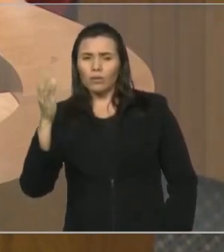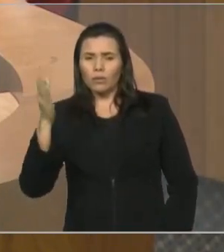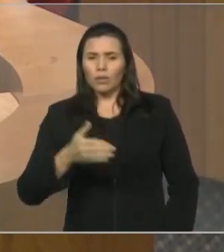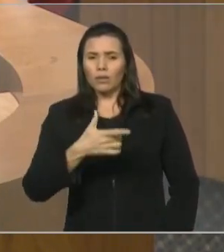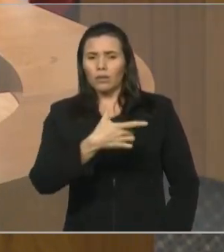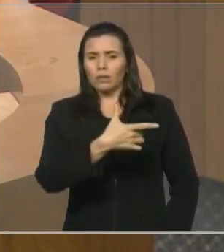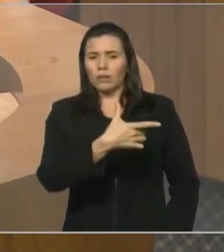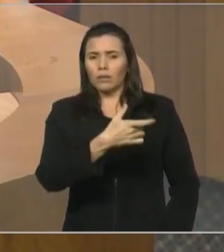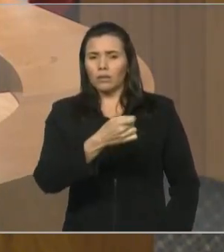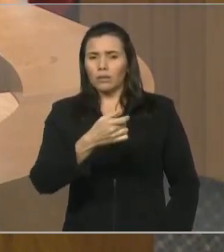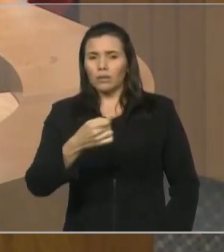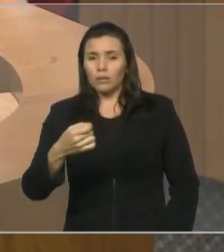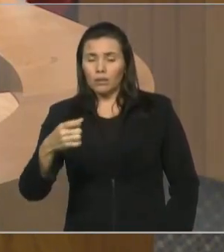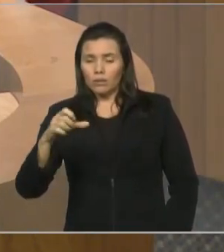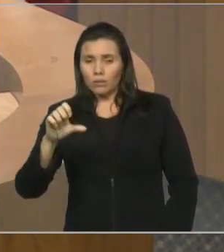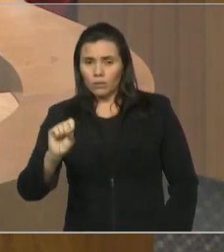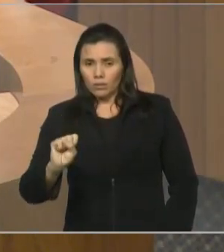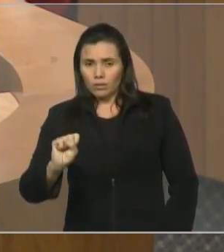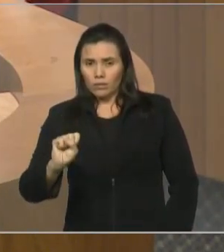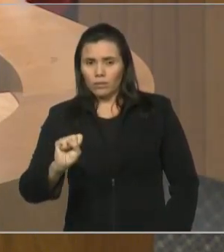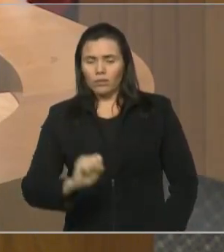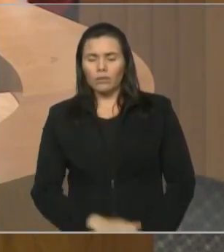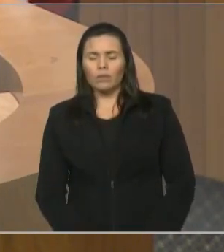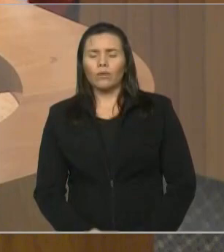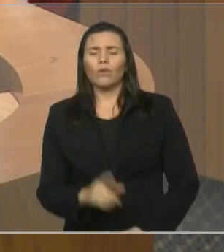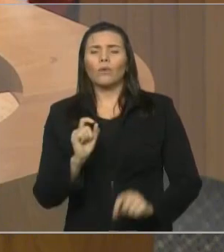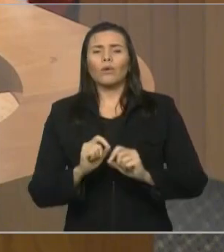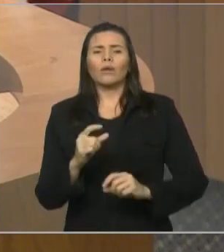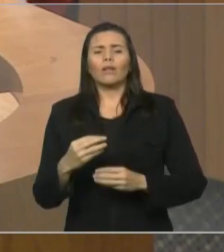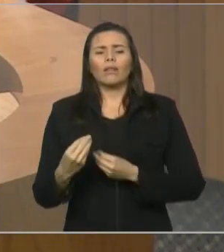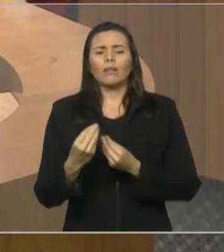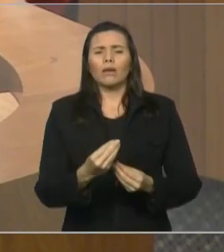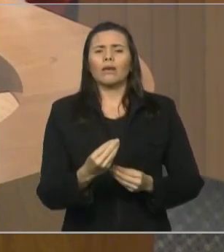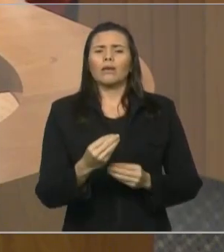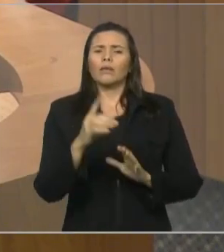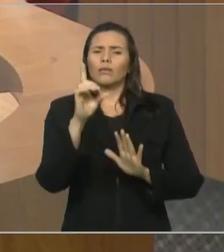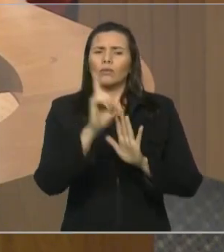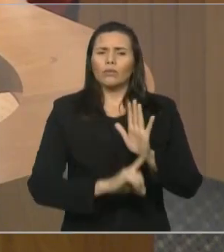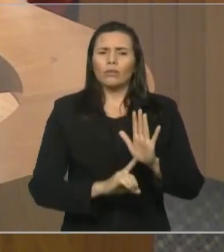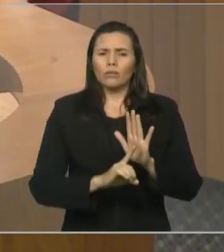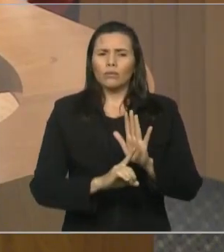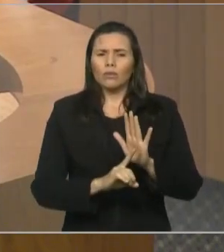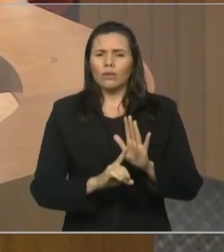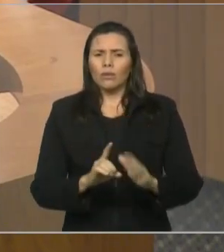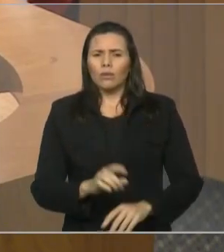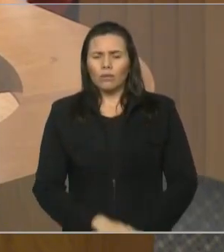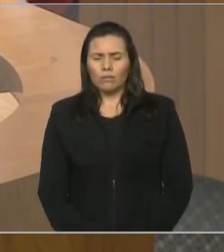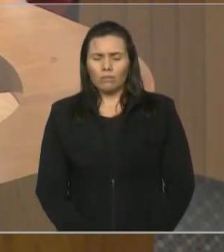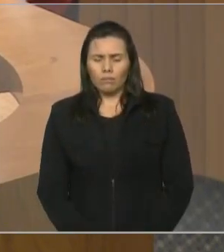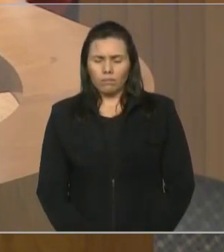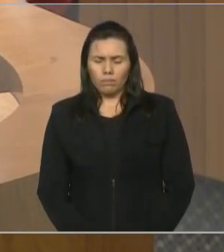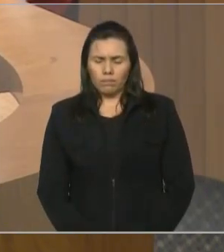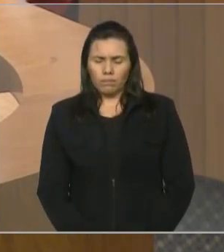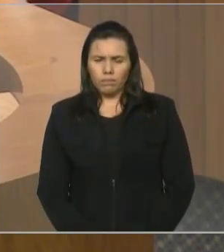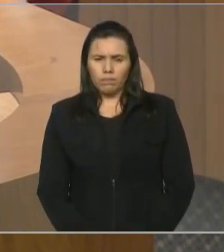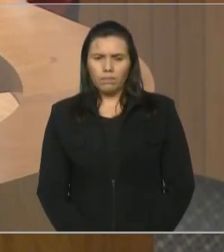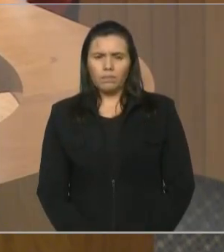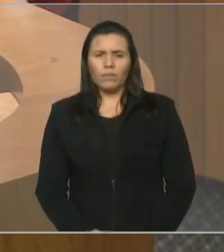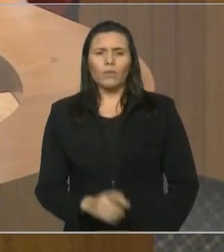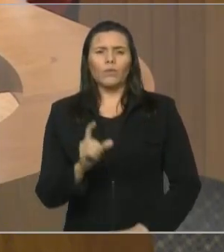11.738/2008 garante aos professores um terço da jornada para